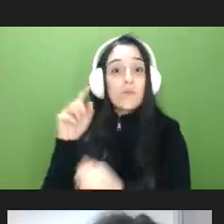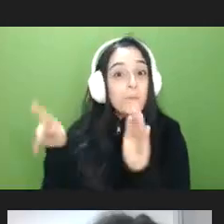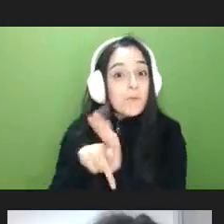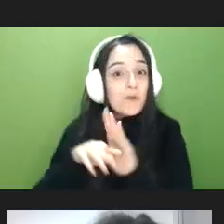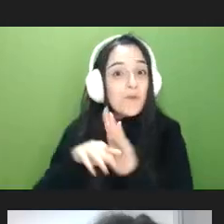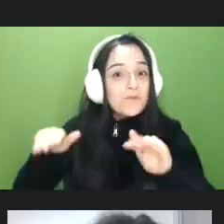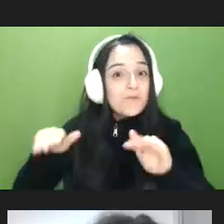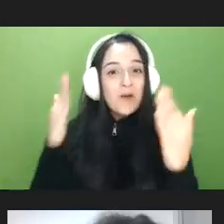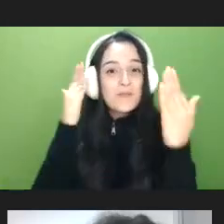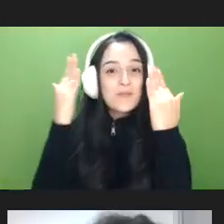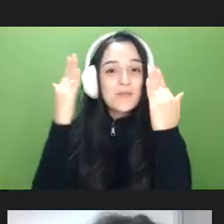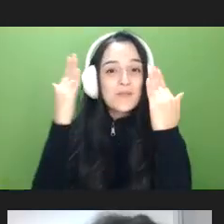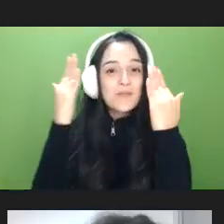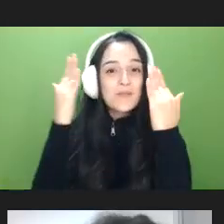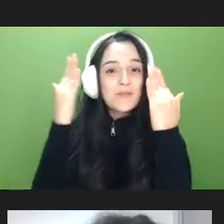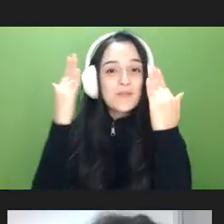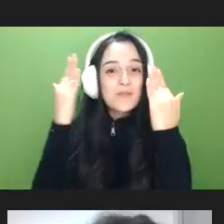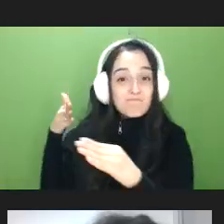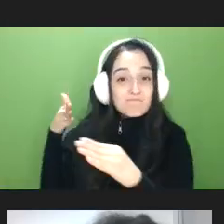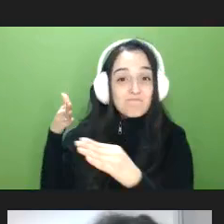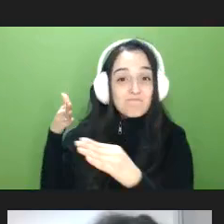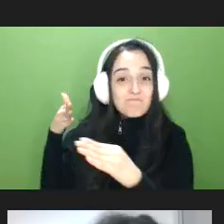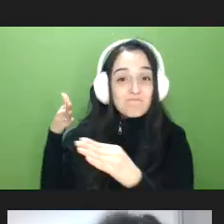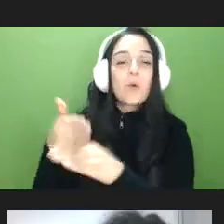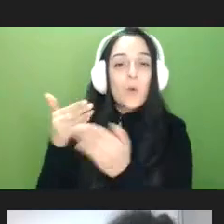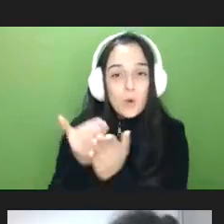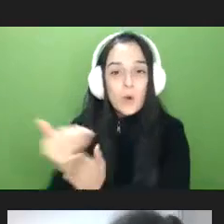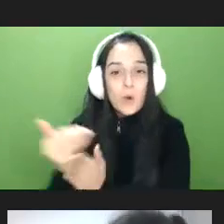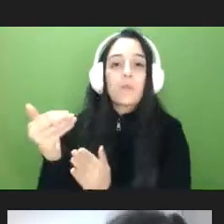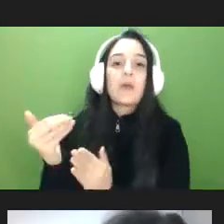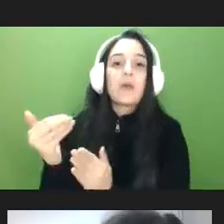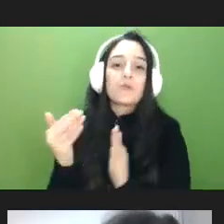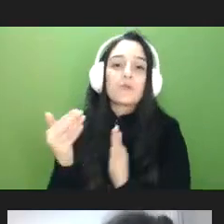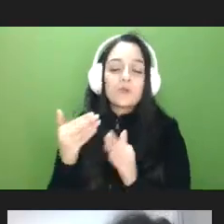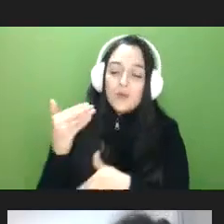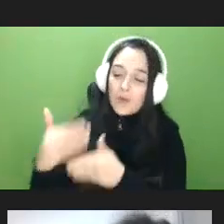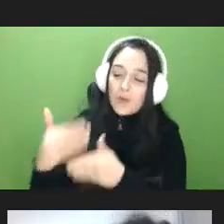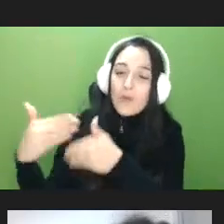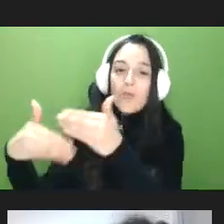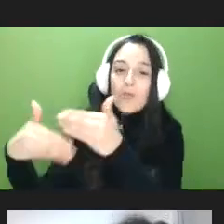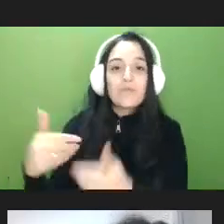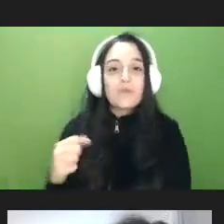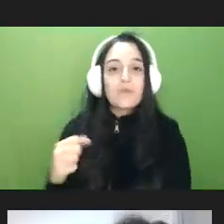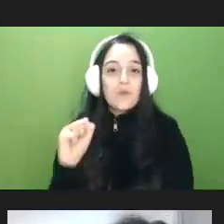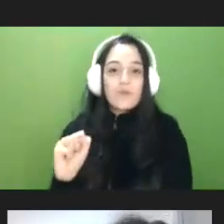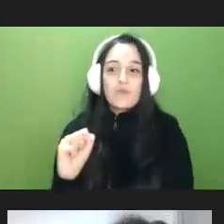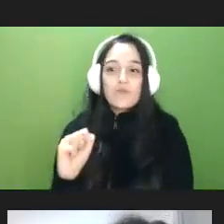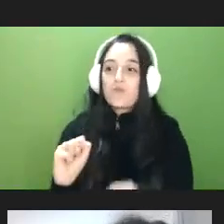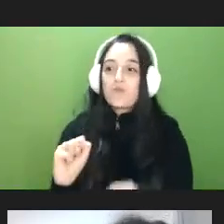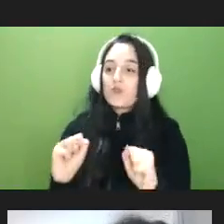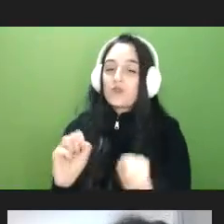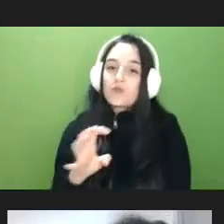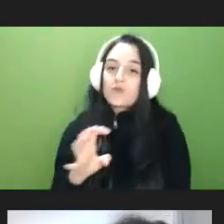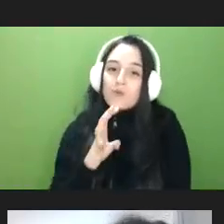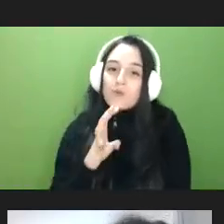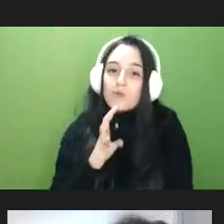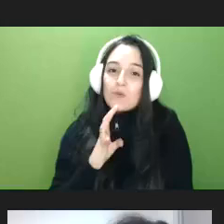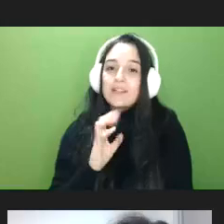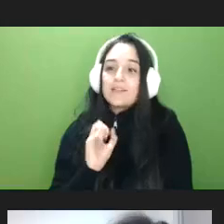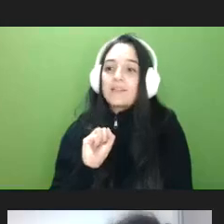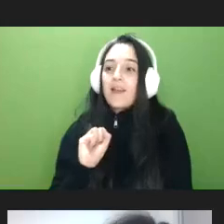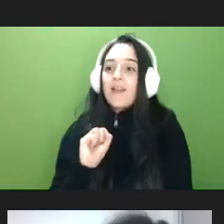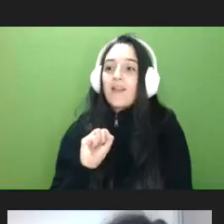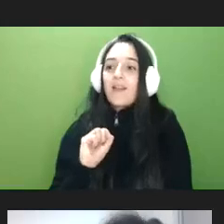trajetória iniciou, de fato, né? E foi onde eu pude conhecer com